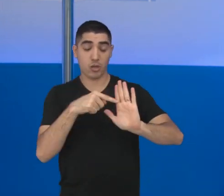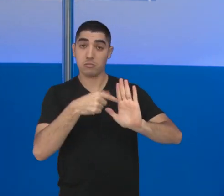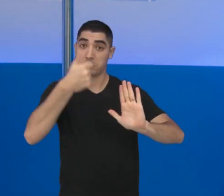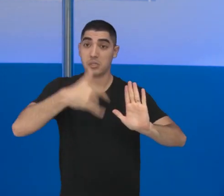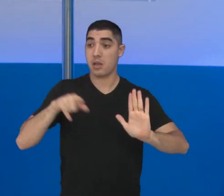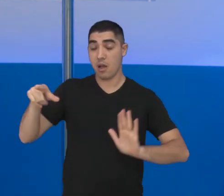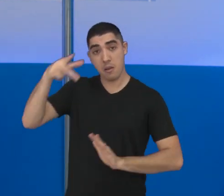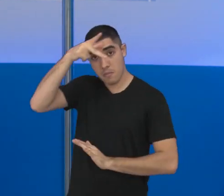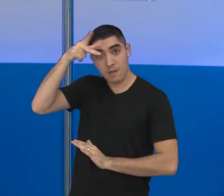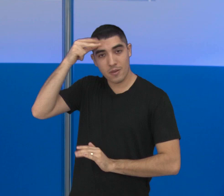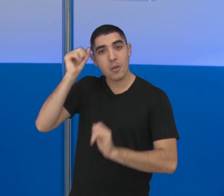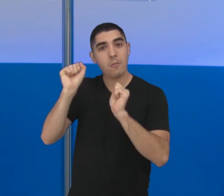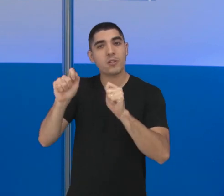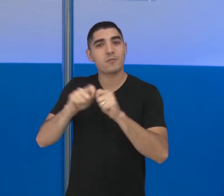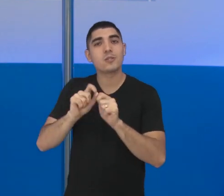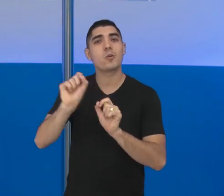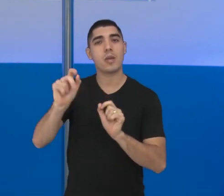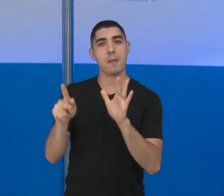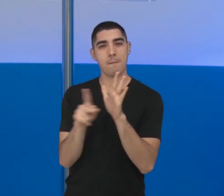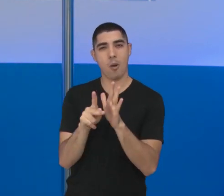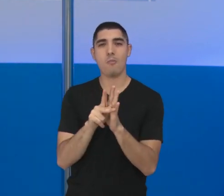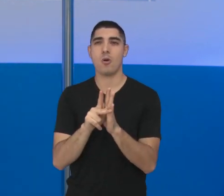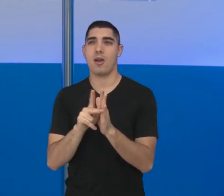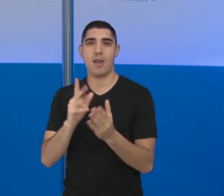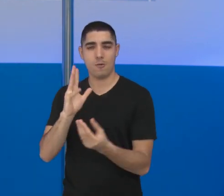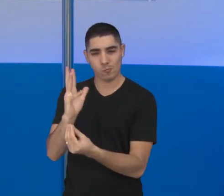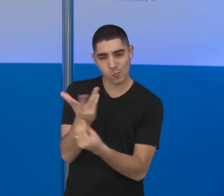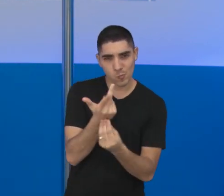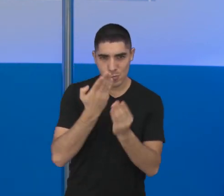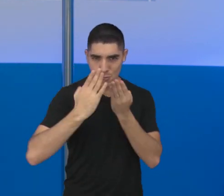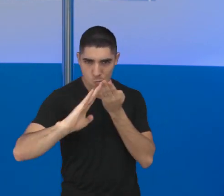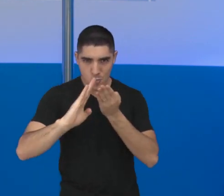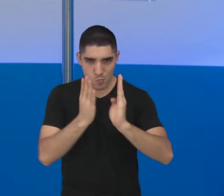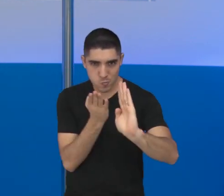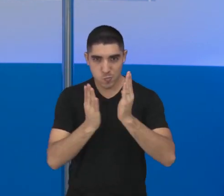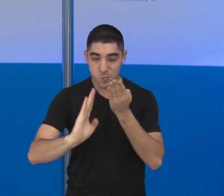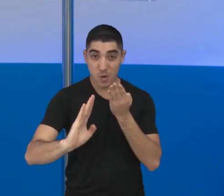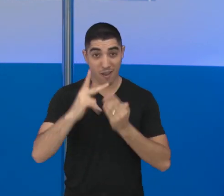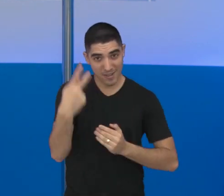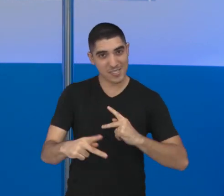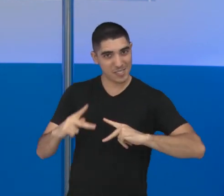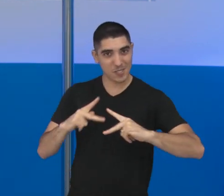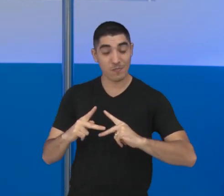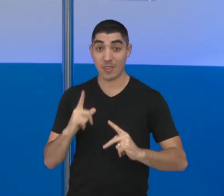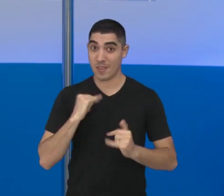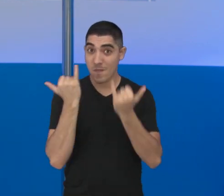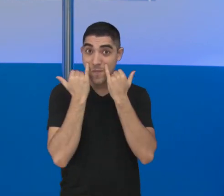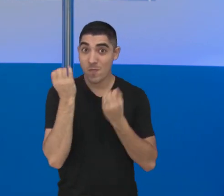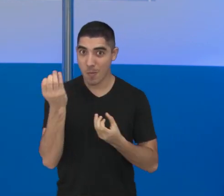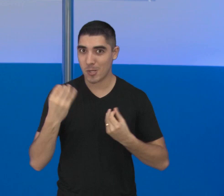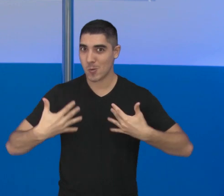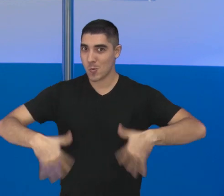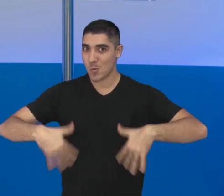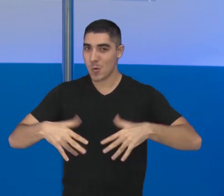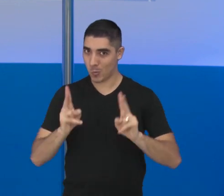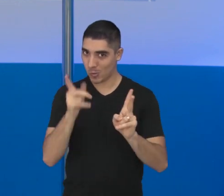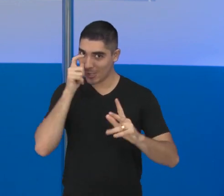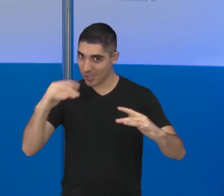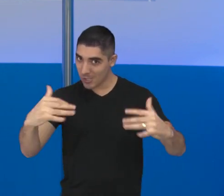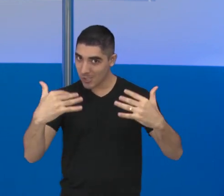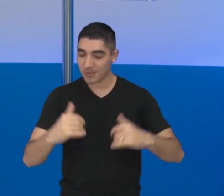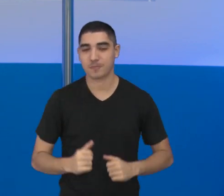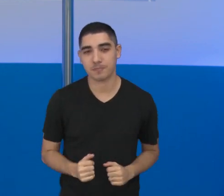a Prefeitura a realizar uma maratona de artes marciais em São José. Ou seja, tem muita notícia, então continua com a